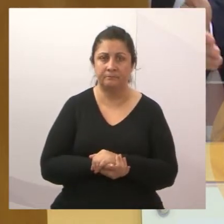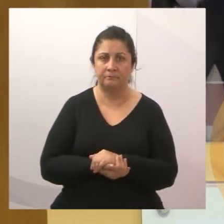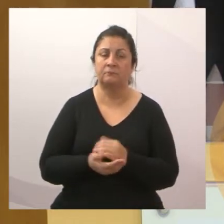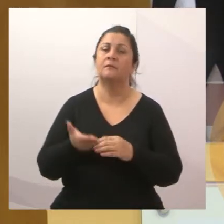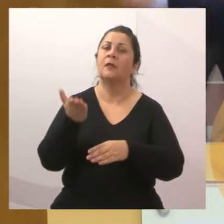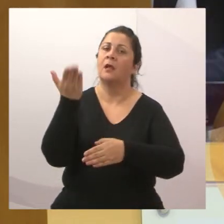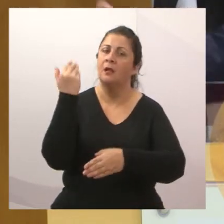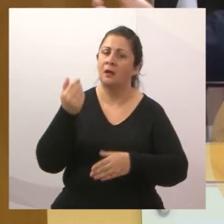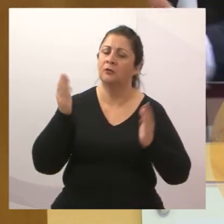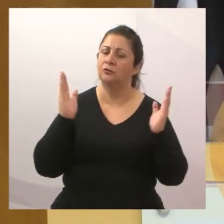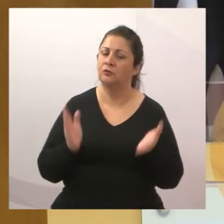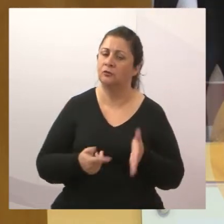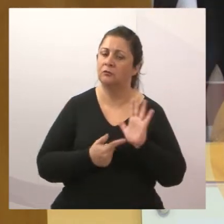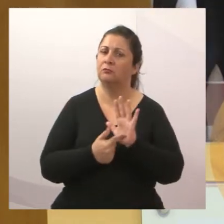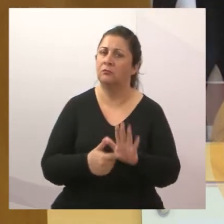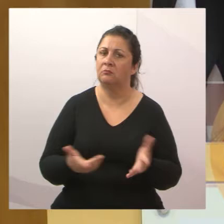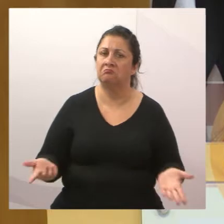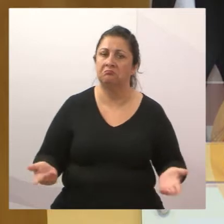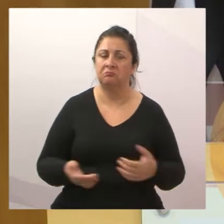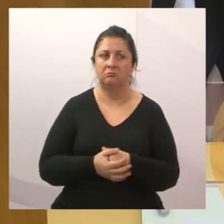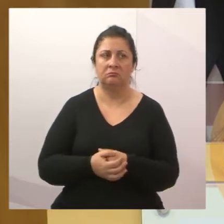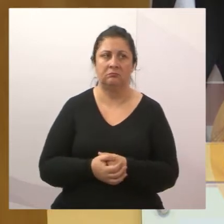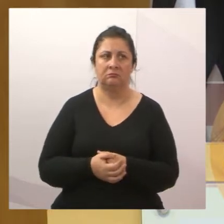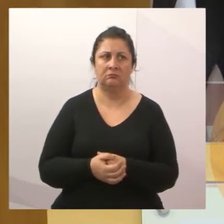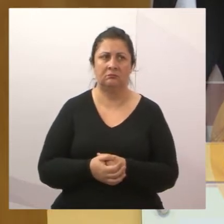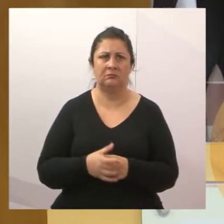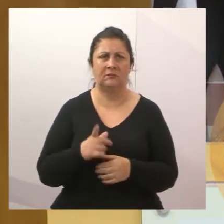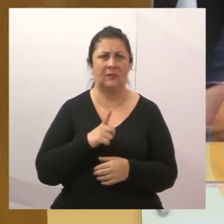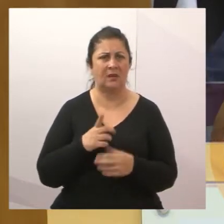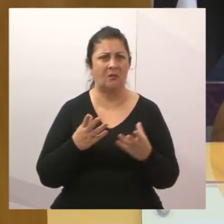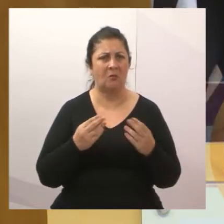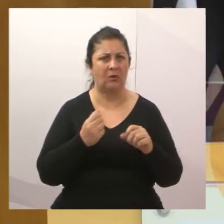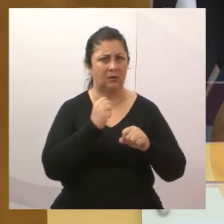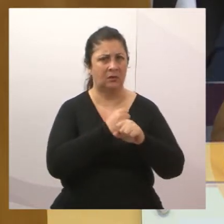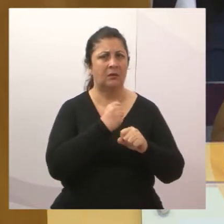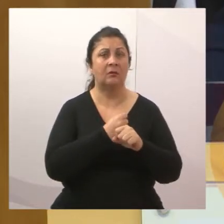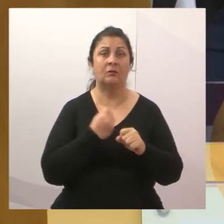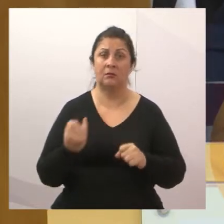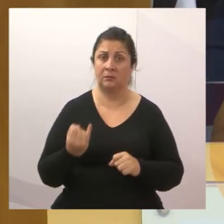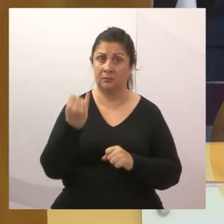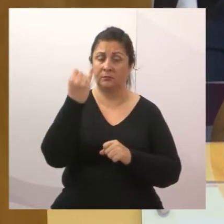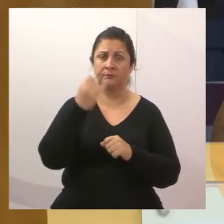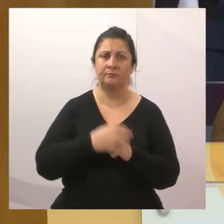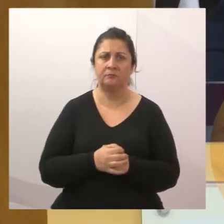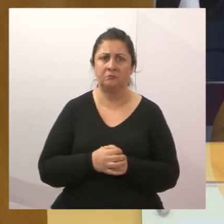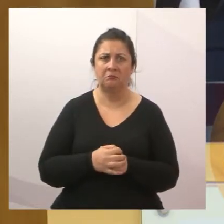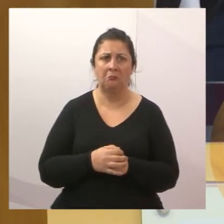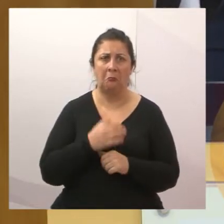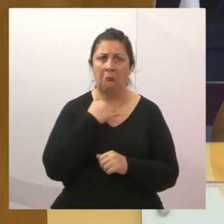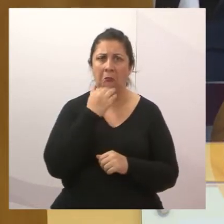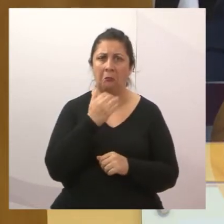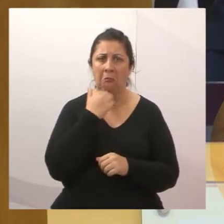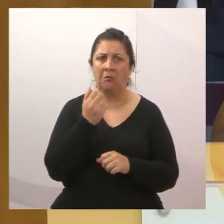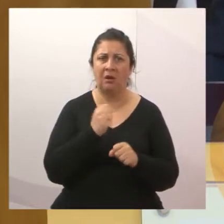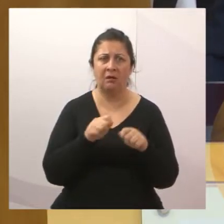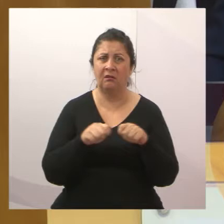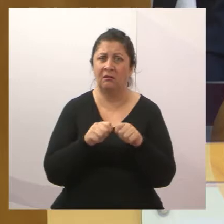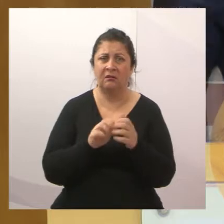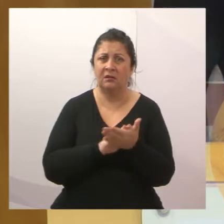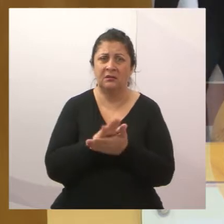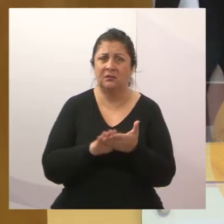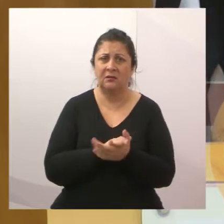nos orçamentos anteriores. Então tem uma série de obras importantes e que não foram realizadas